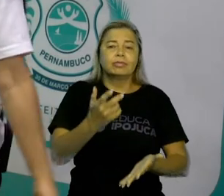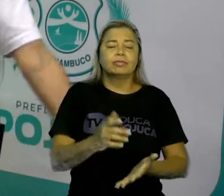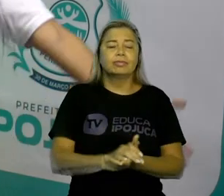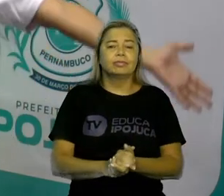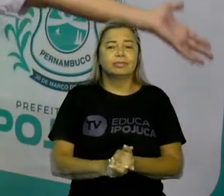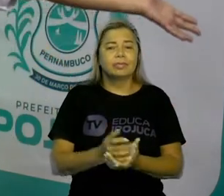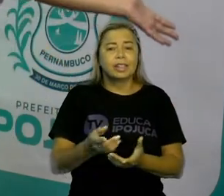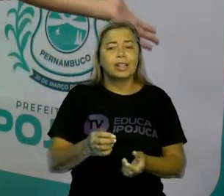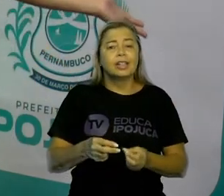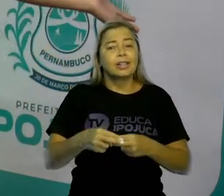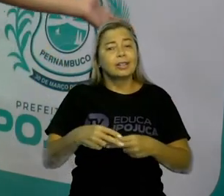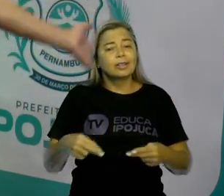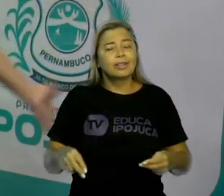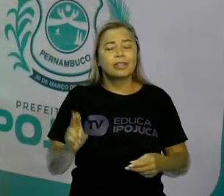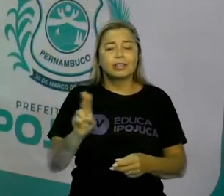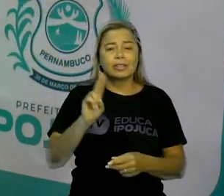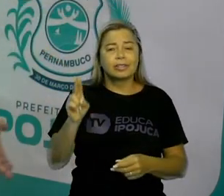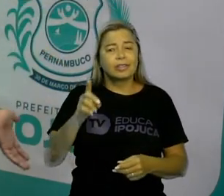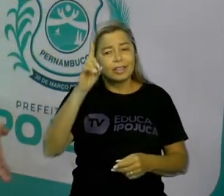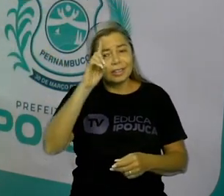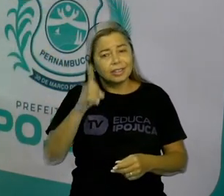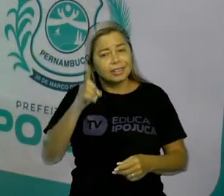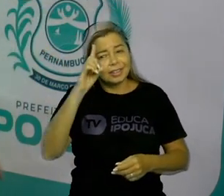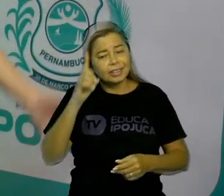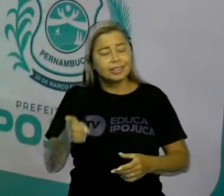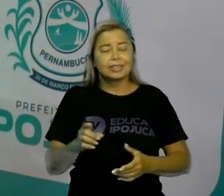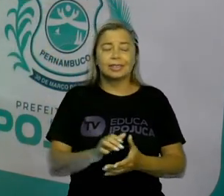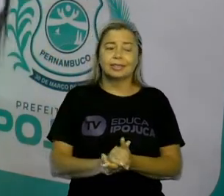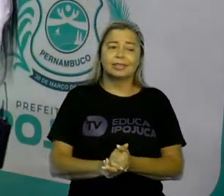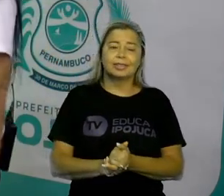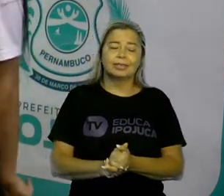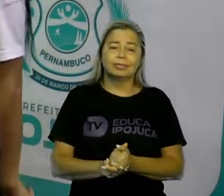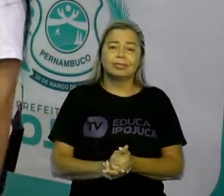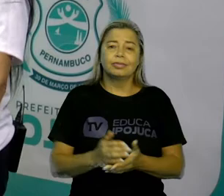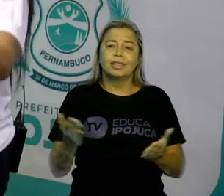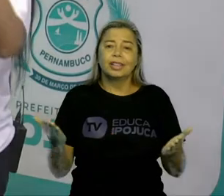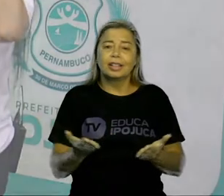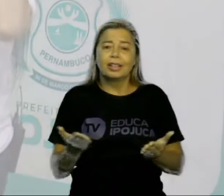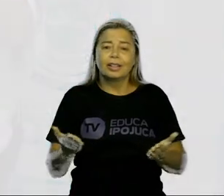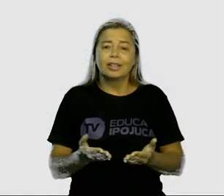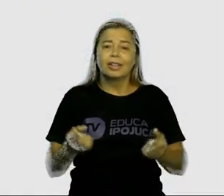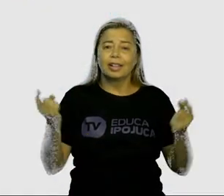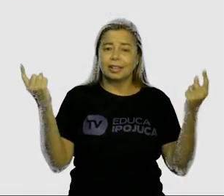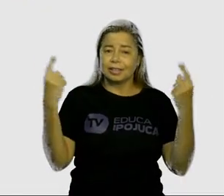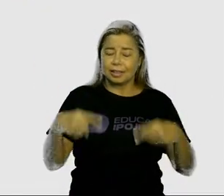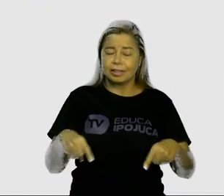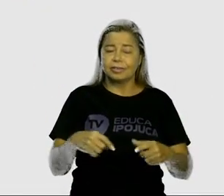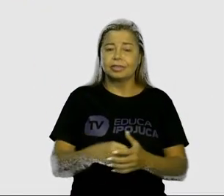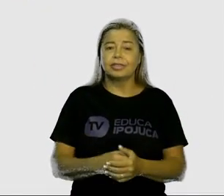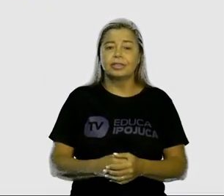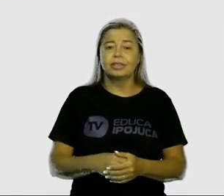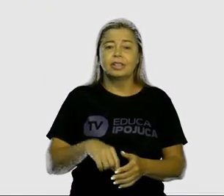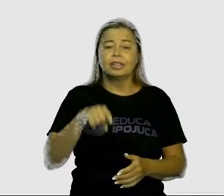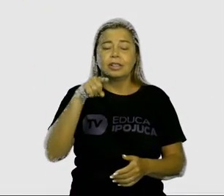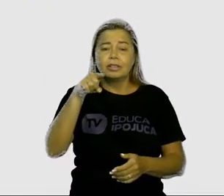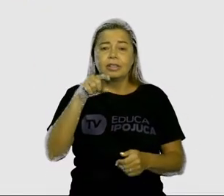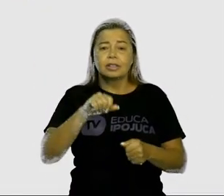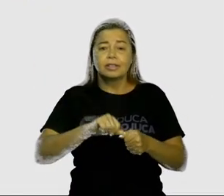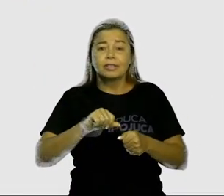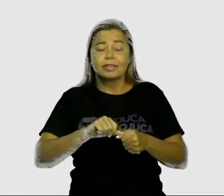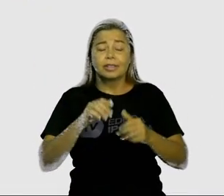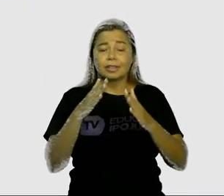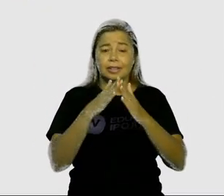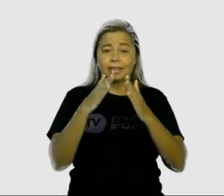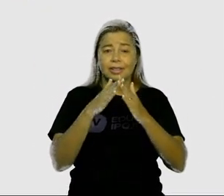dia. Agora nossa aula está terminando, vamos para o nosso desafio. O que é que você vai fazer aí em casa e mostrar à